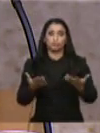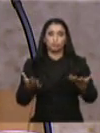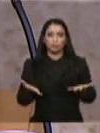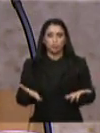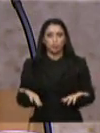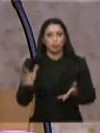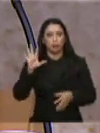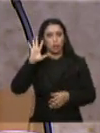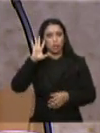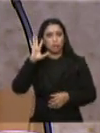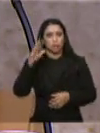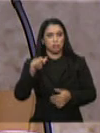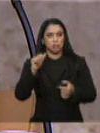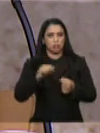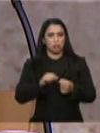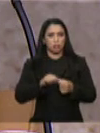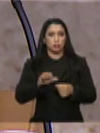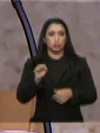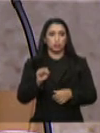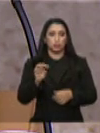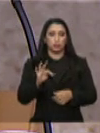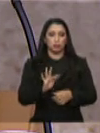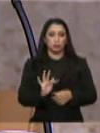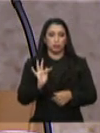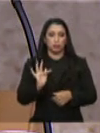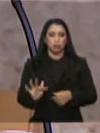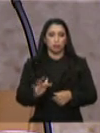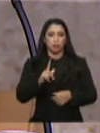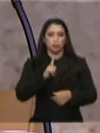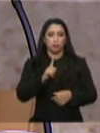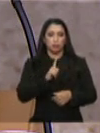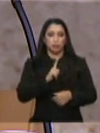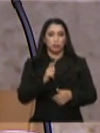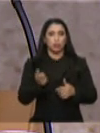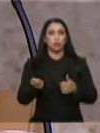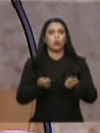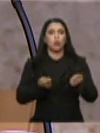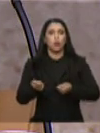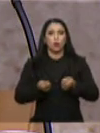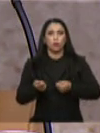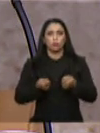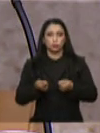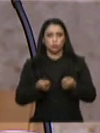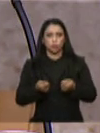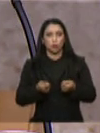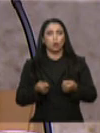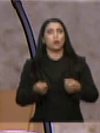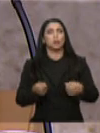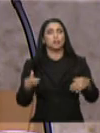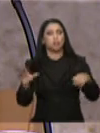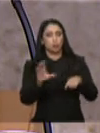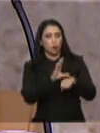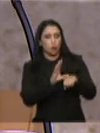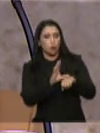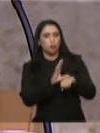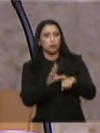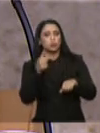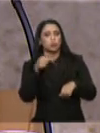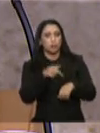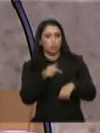as decisões proferidas pelo Supremo Tribunal Federal em sede de controle de constitucionalidade,